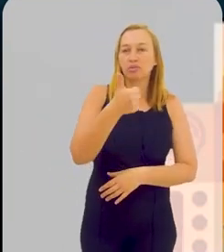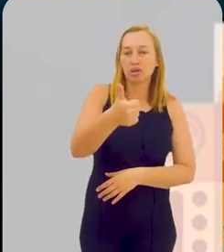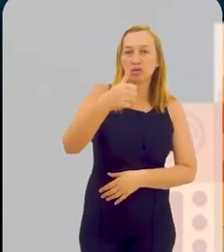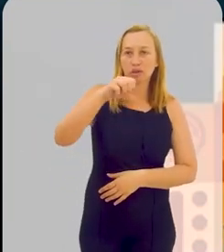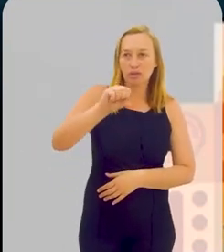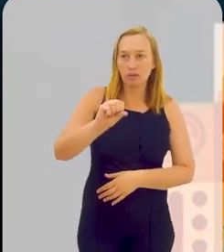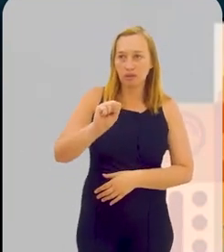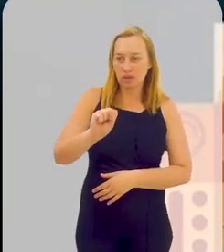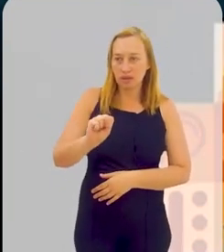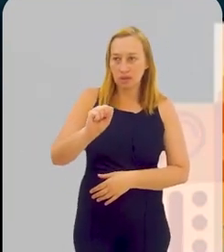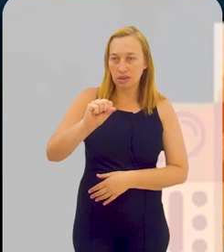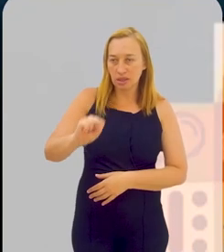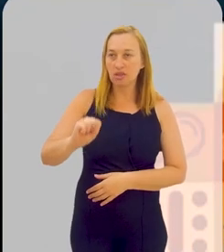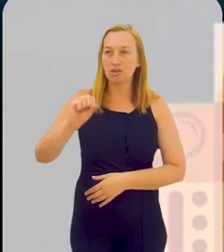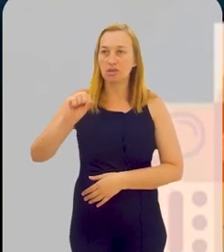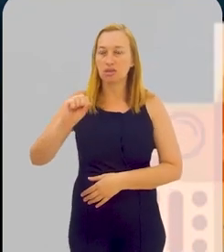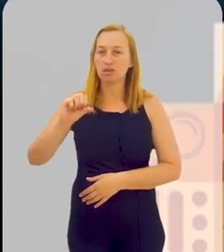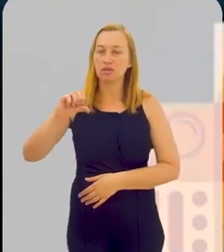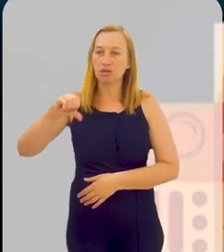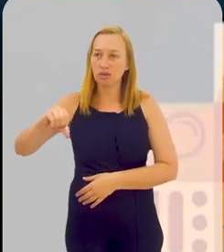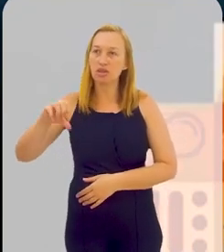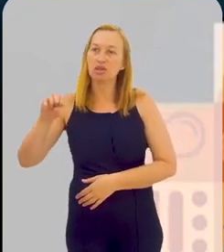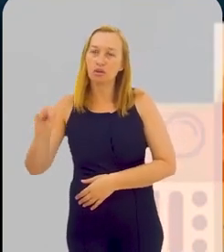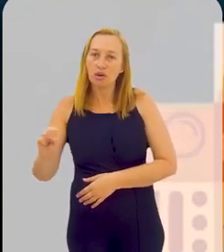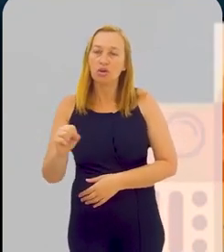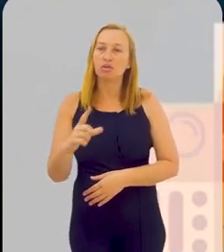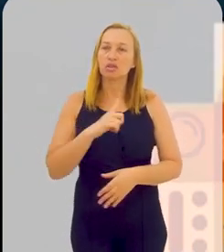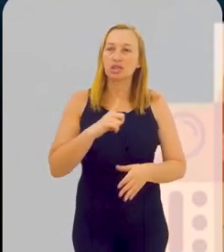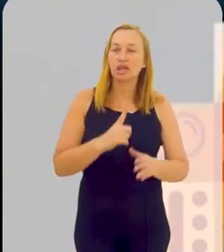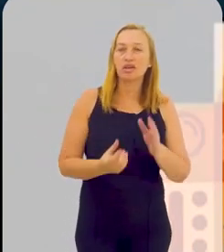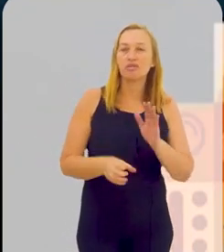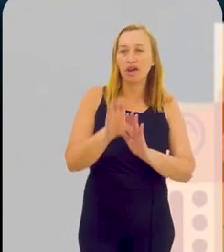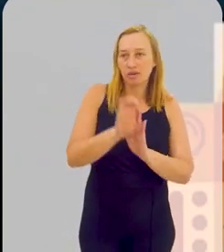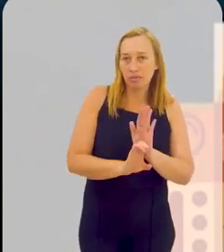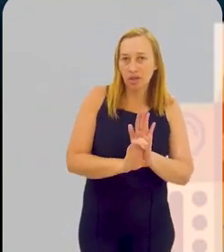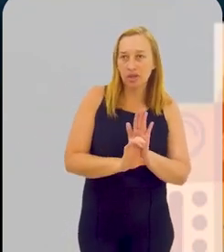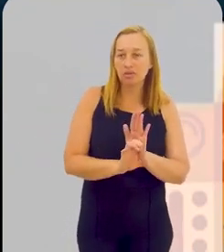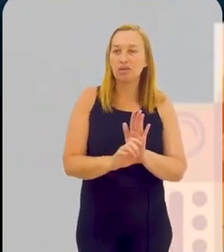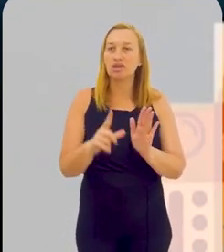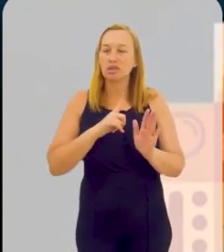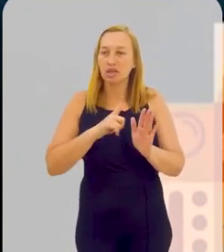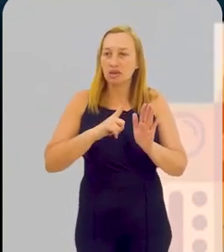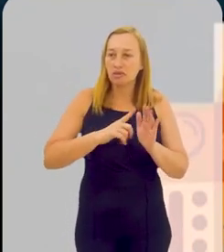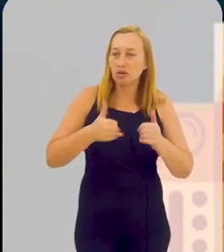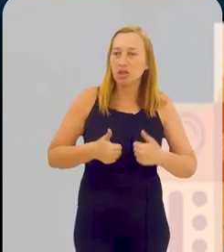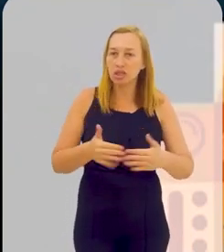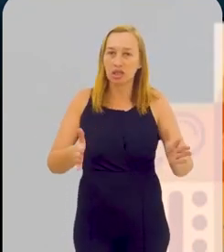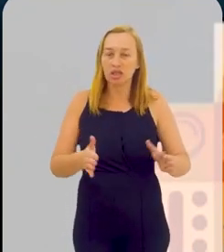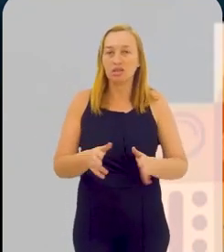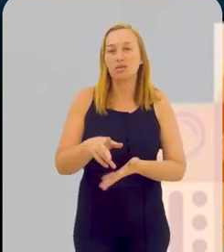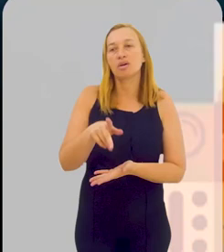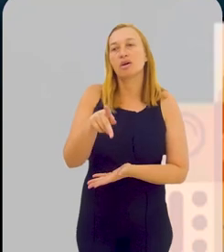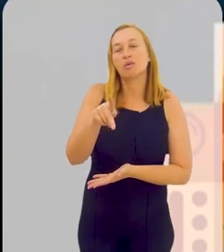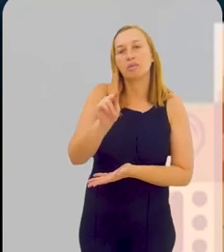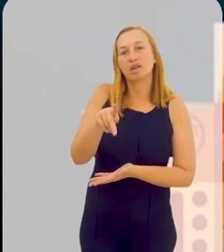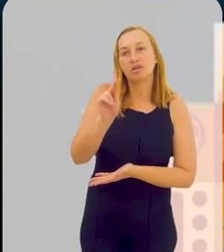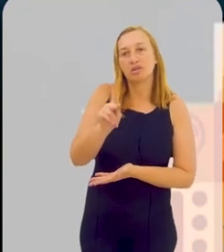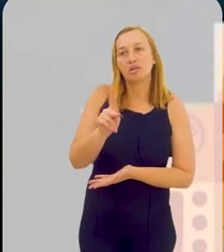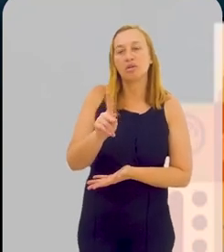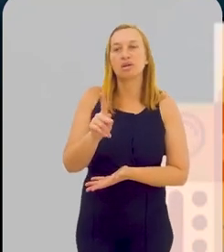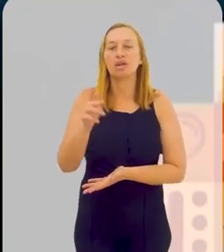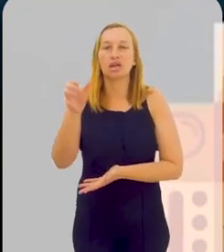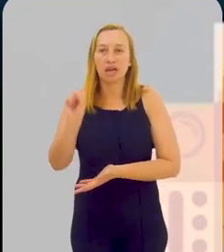em 1998, onde houve a emenda que abriu o mercado de petróleo e gás para empresas